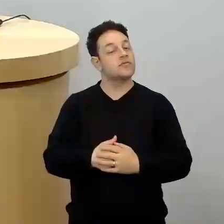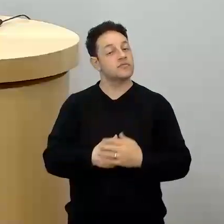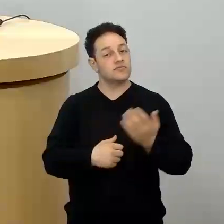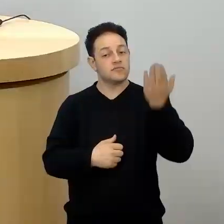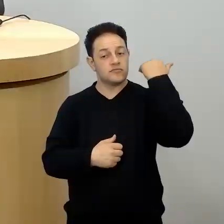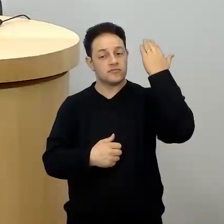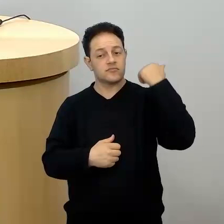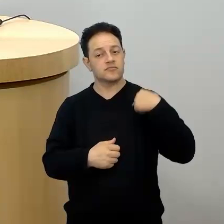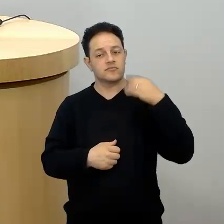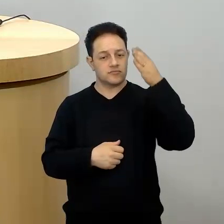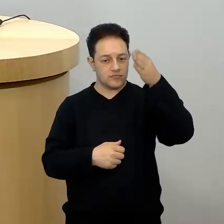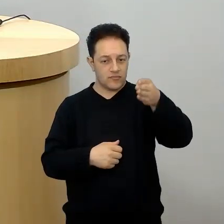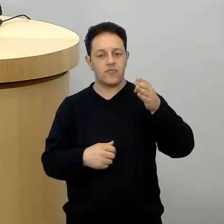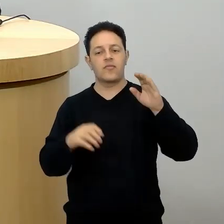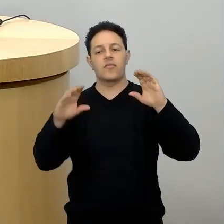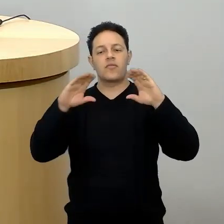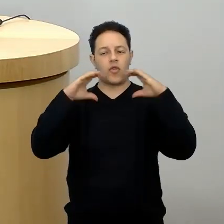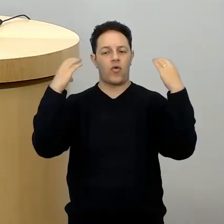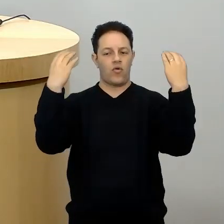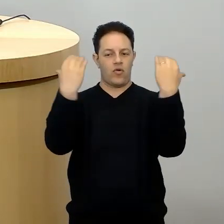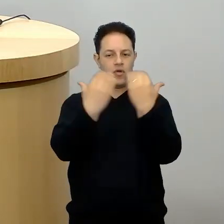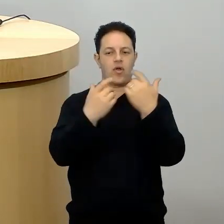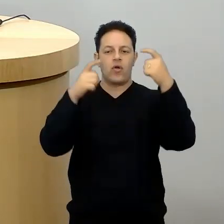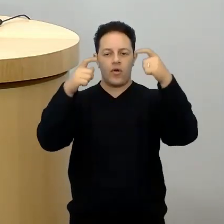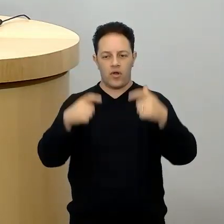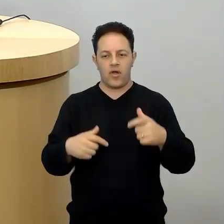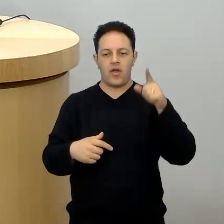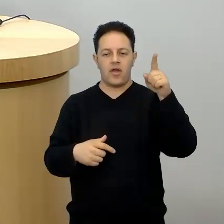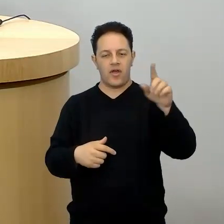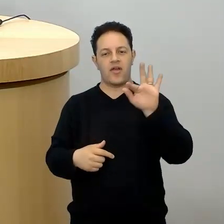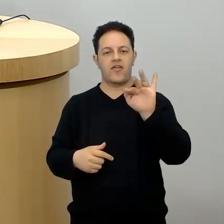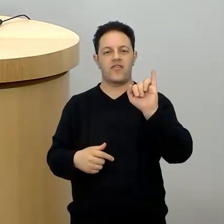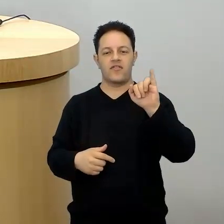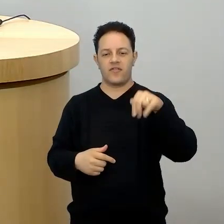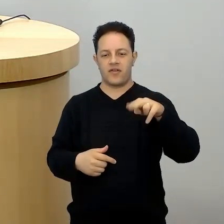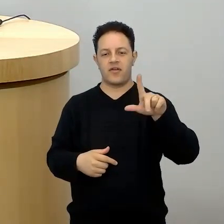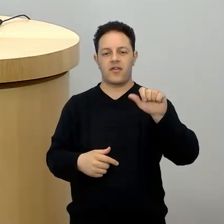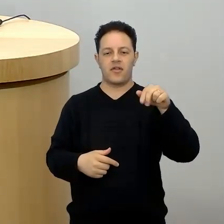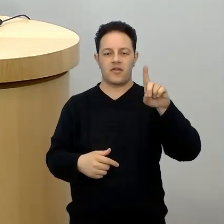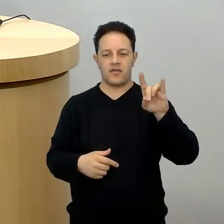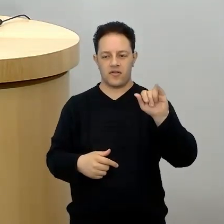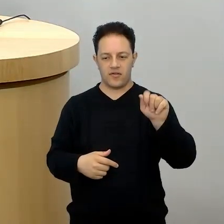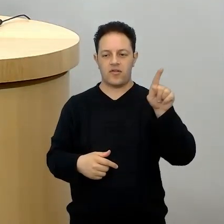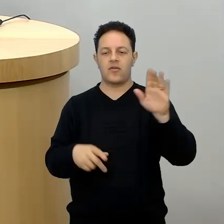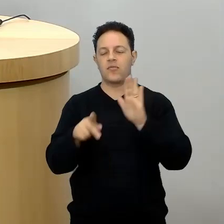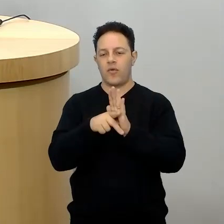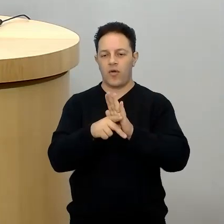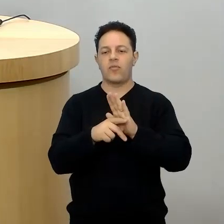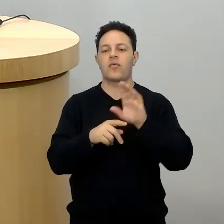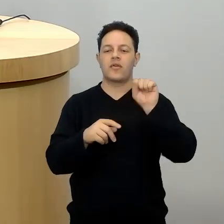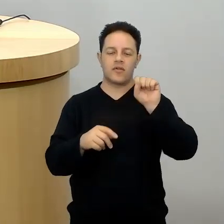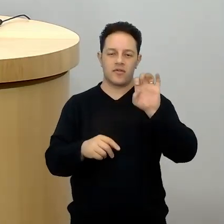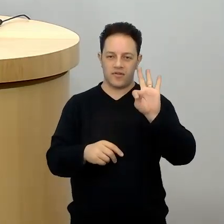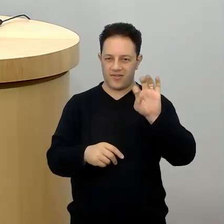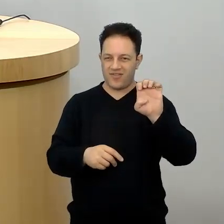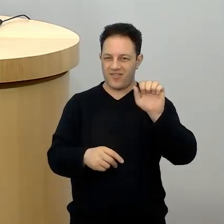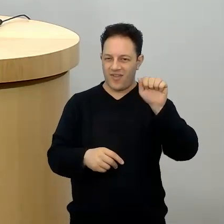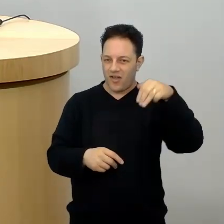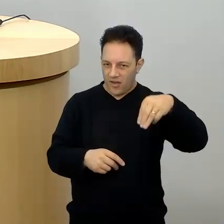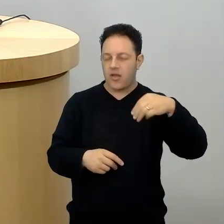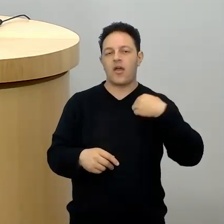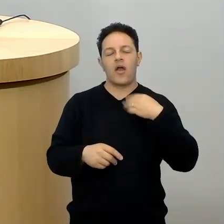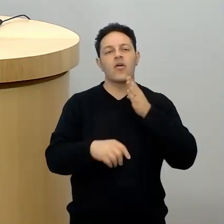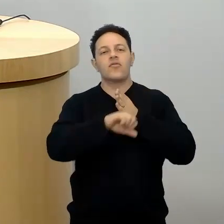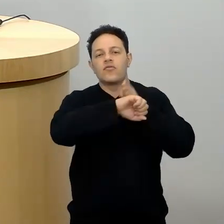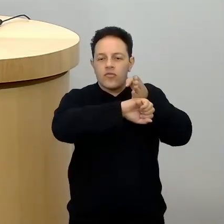STEAM na Finlândia. Olha só. Mas assim, eu tenho participado, porque